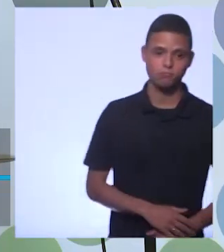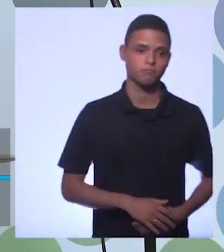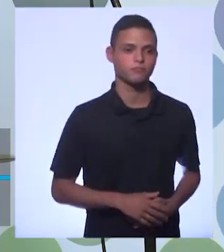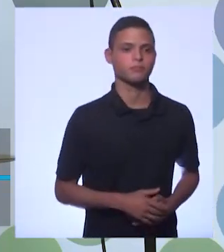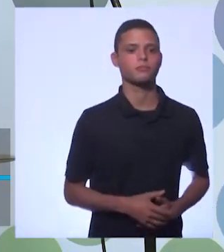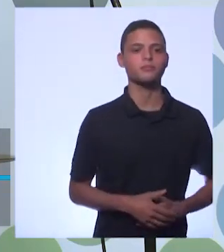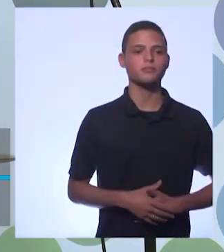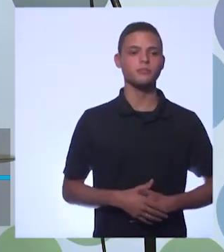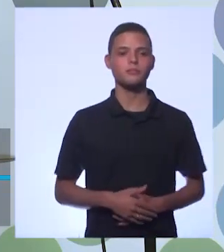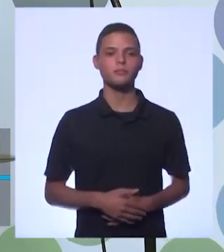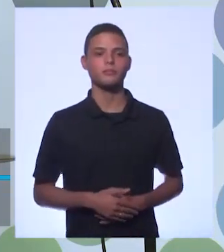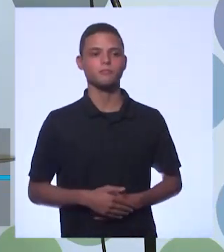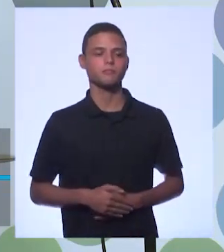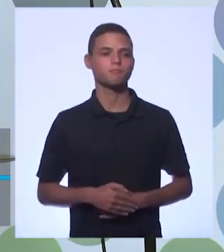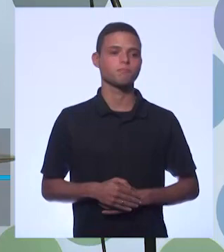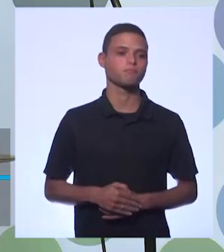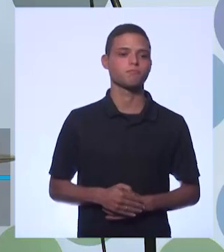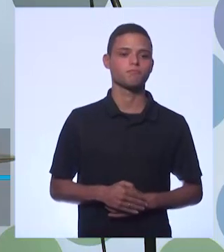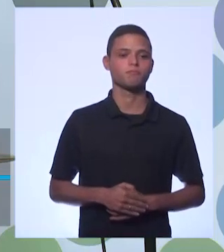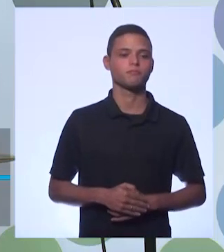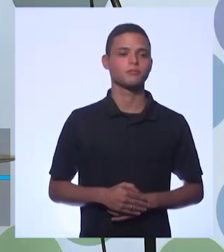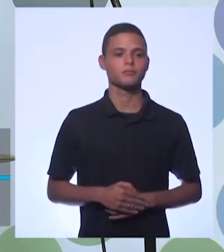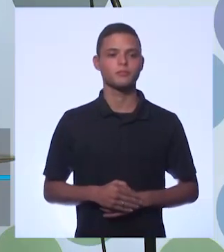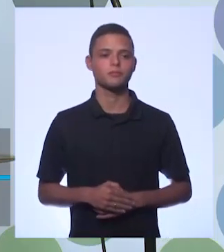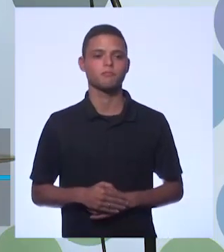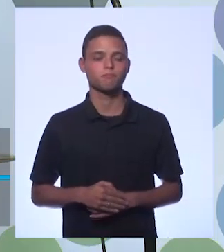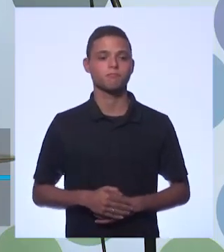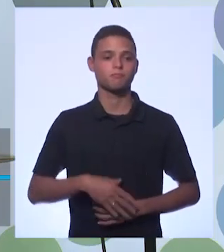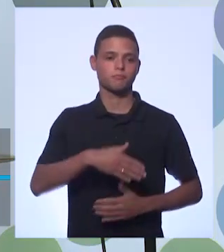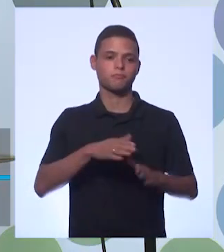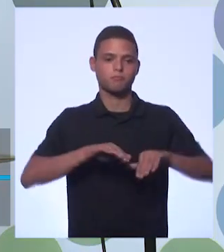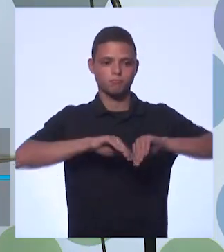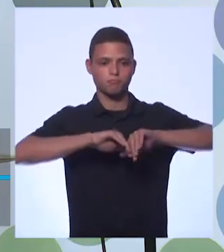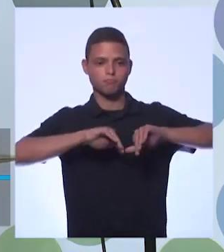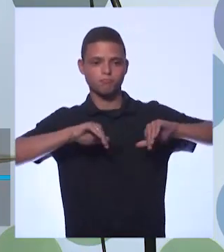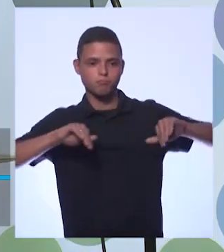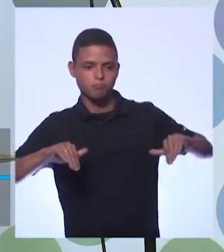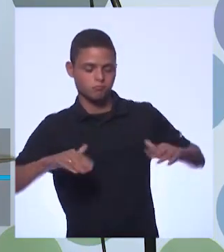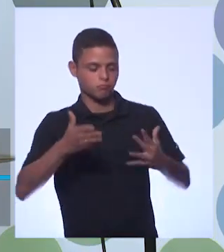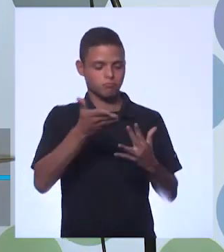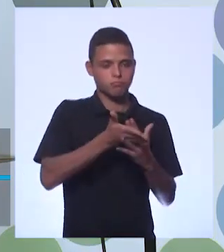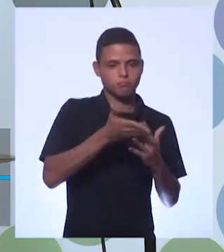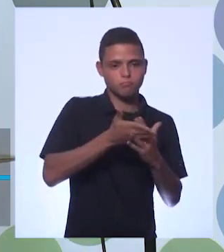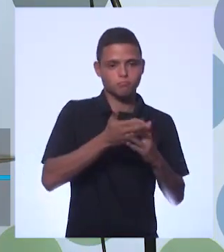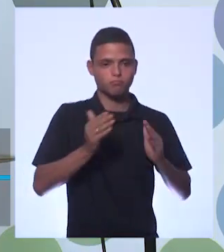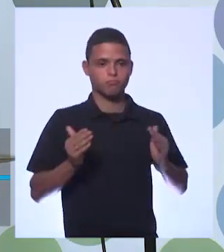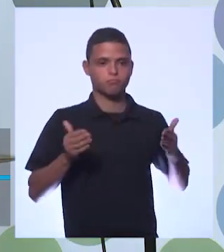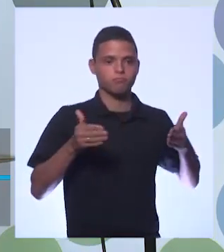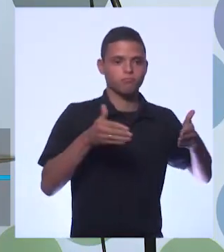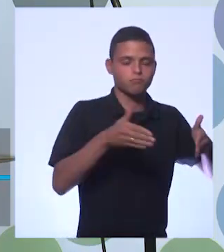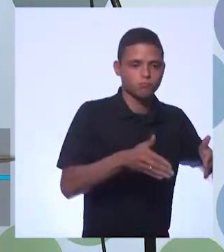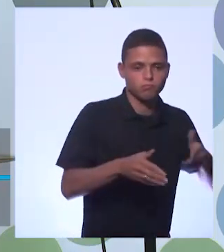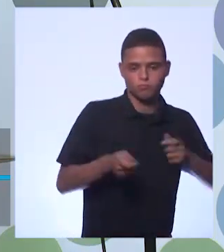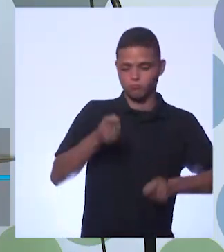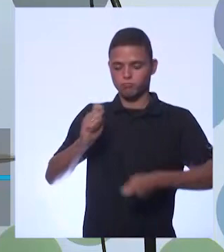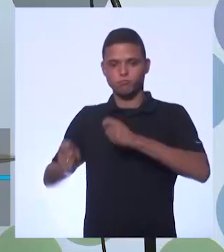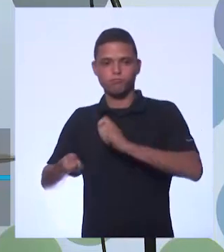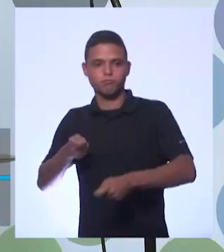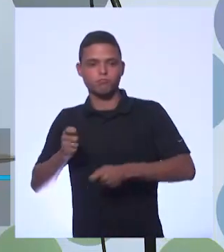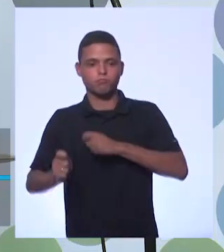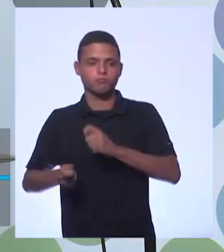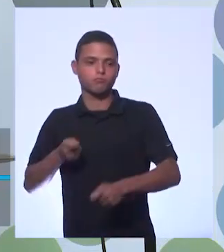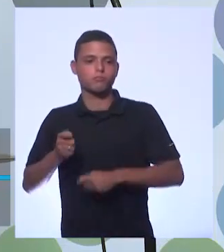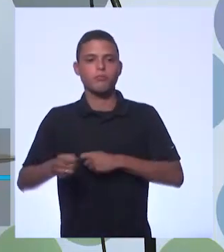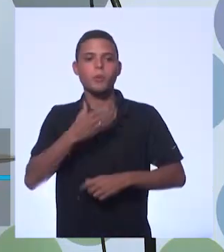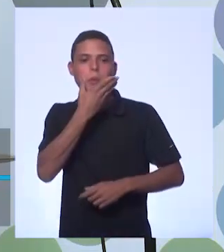e agente, né? Então ele separa também, por exemplo, o meio e o fim. Então a bateria para o Aristóteles seria um meio